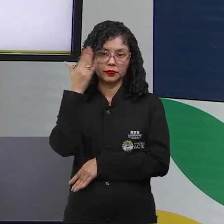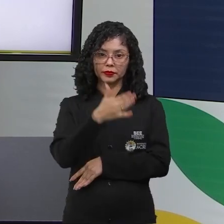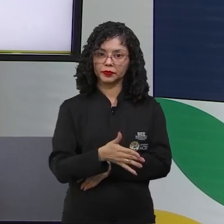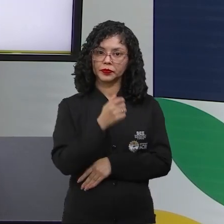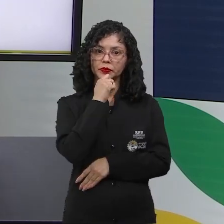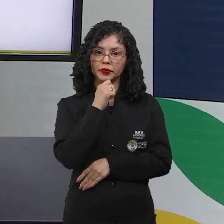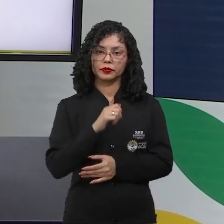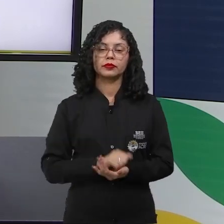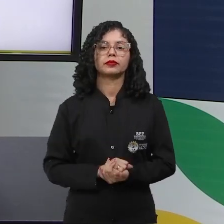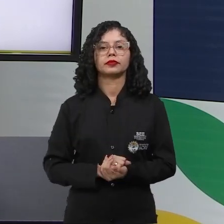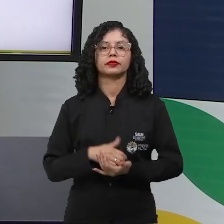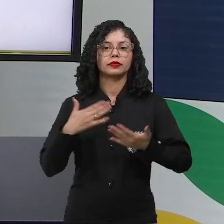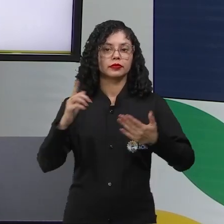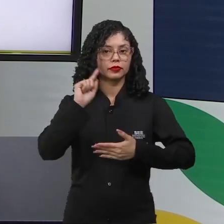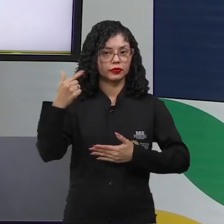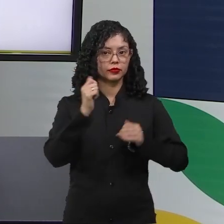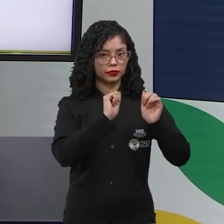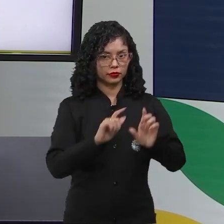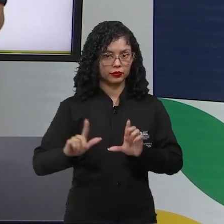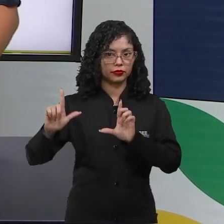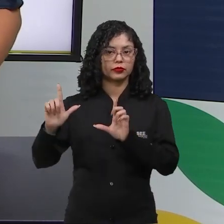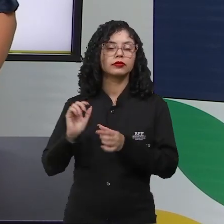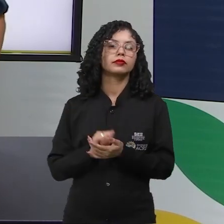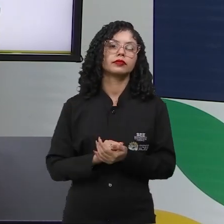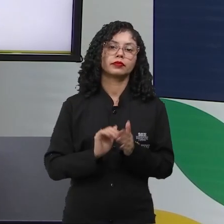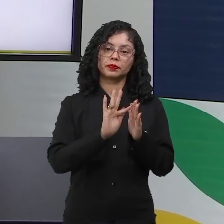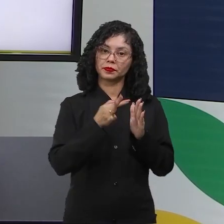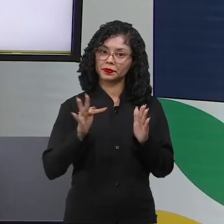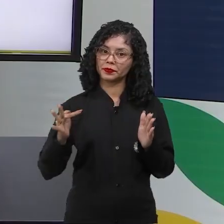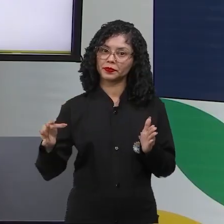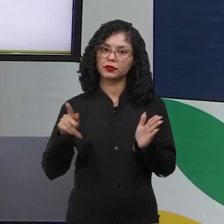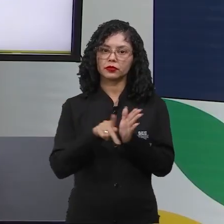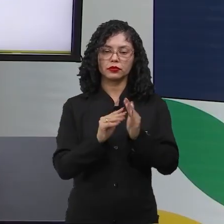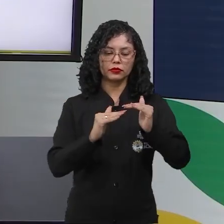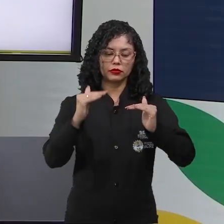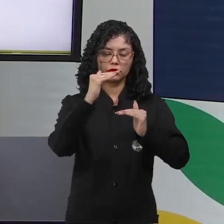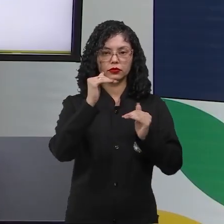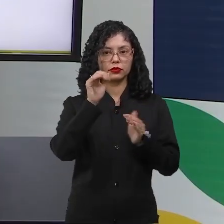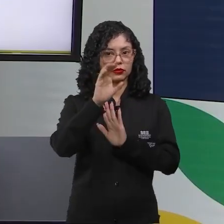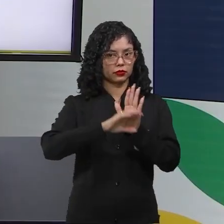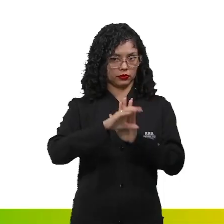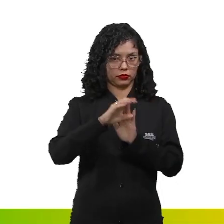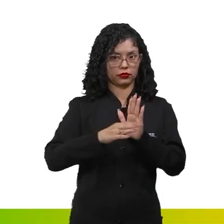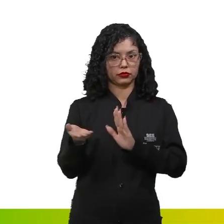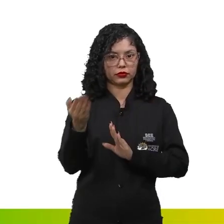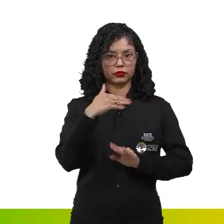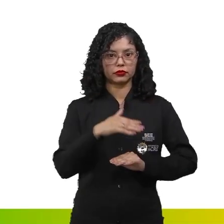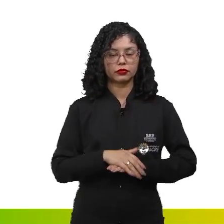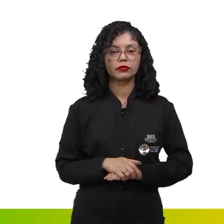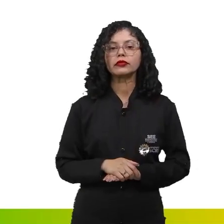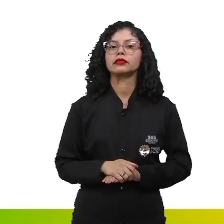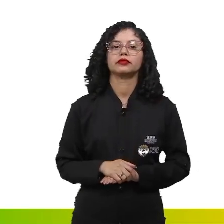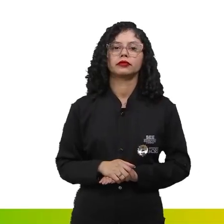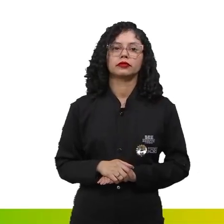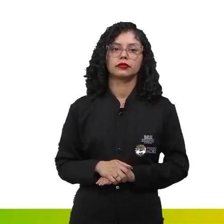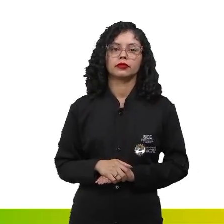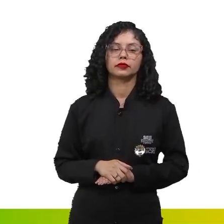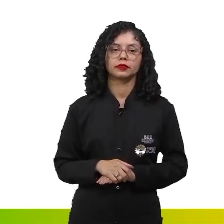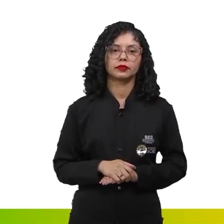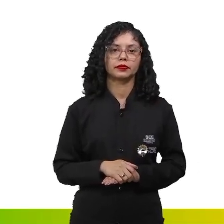proporcionais. Agora, no próximo slide, você vai ver a fórmula sobre esse conteúdo. Vamos lá? Vai ficar assim,